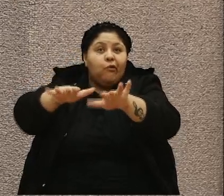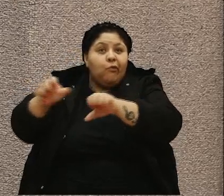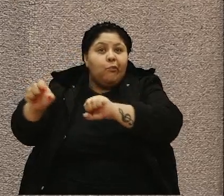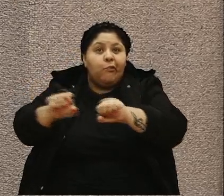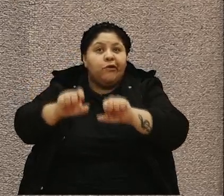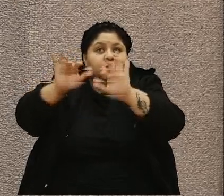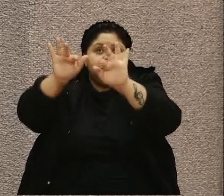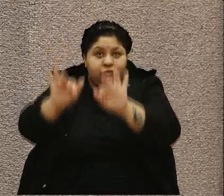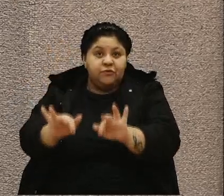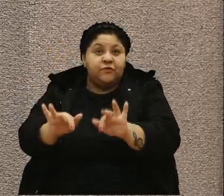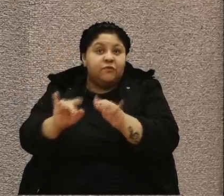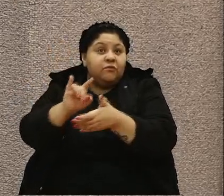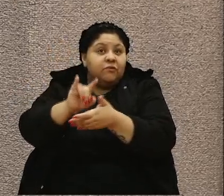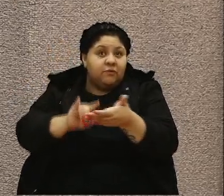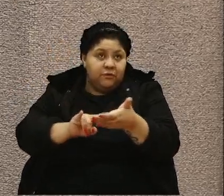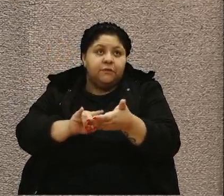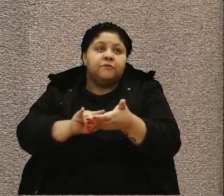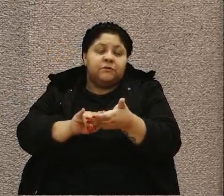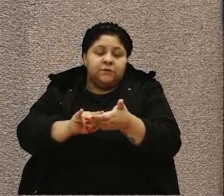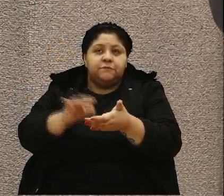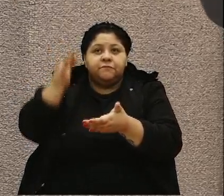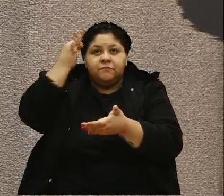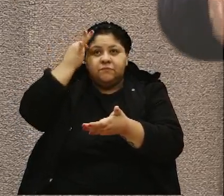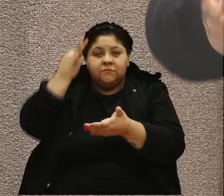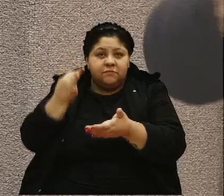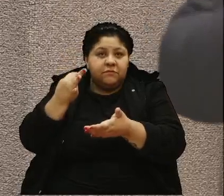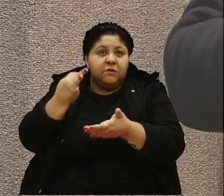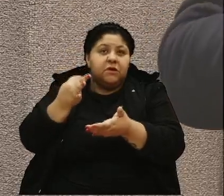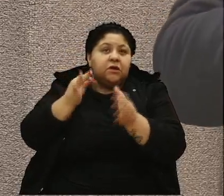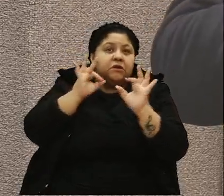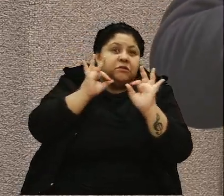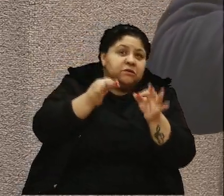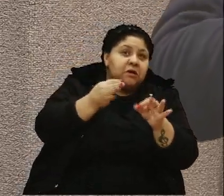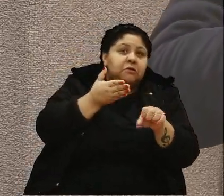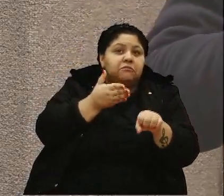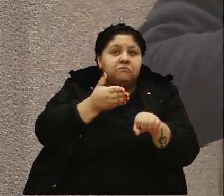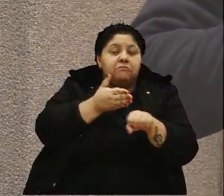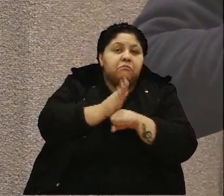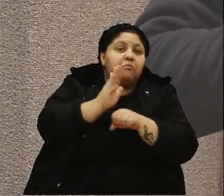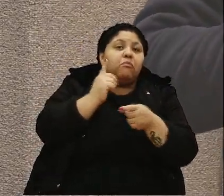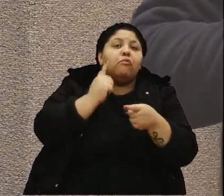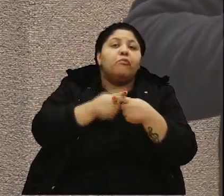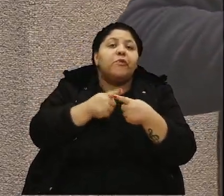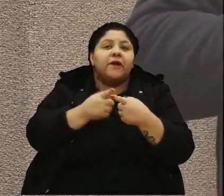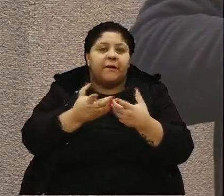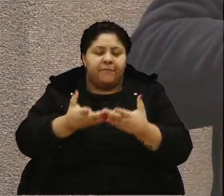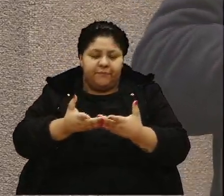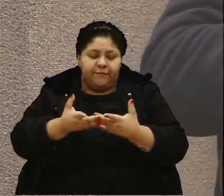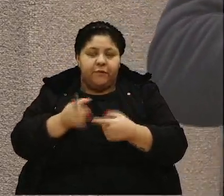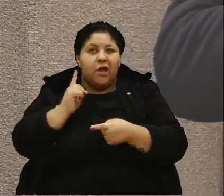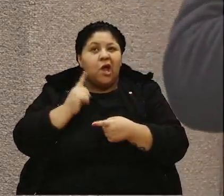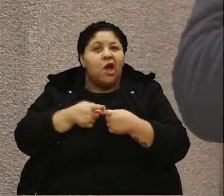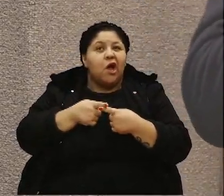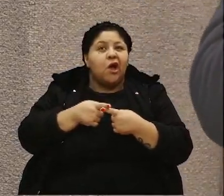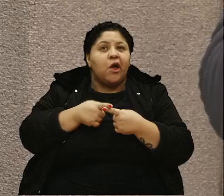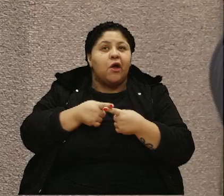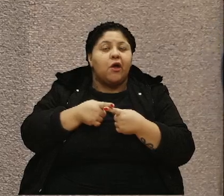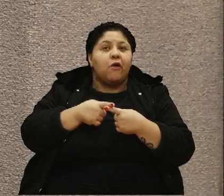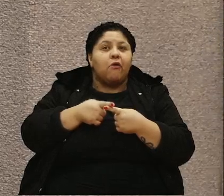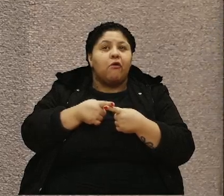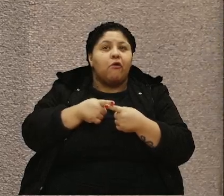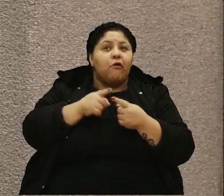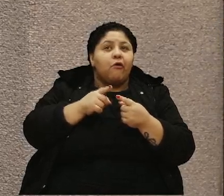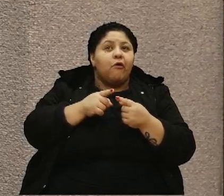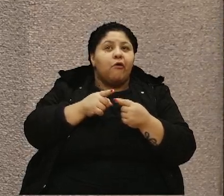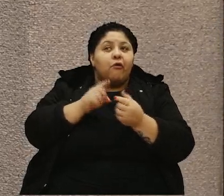derrubar o parecer. Se entende politicamente correto aprovar o projeto. Por quê? Por quê? Porque se for para o Executivo